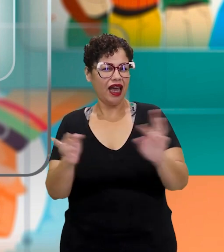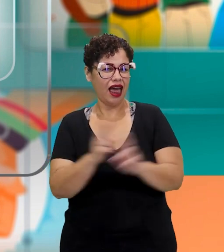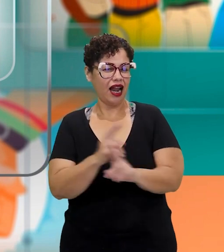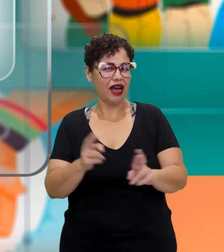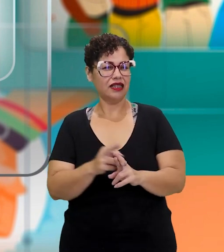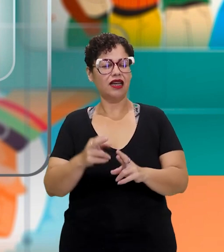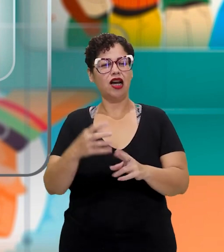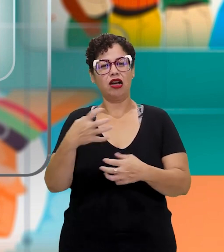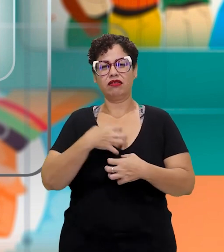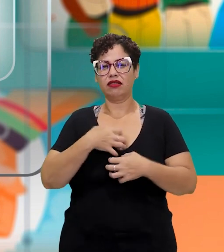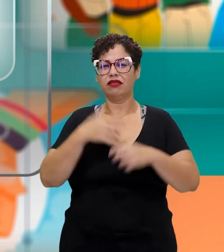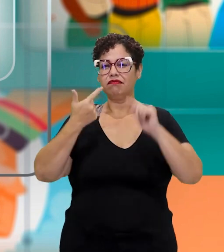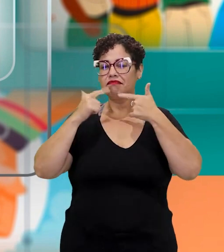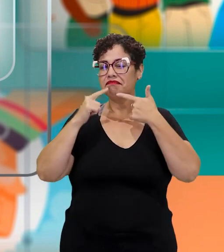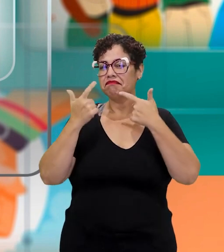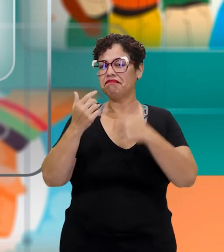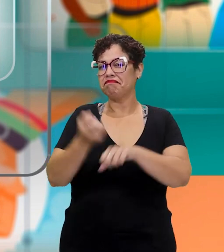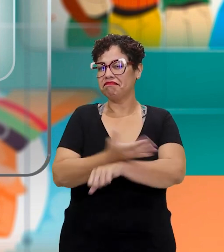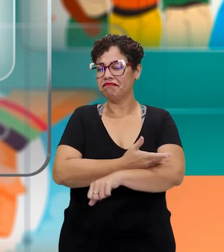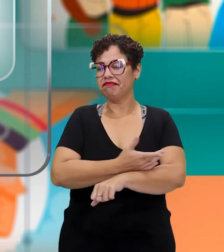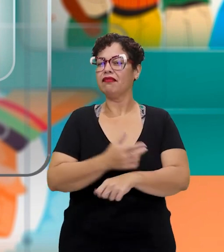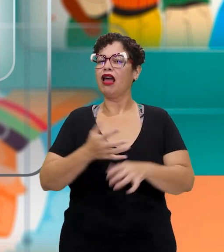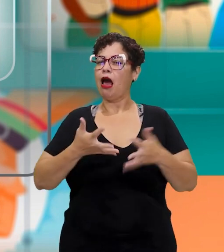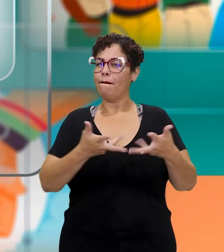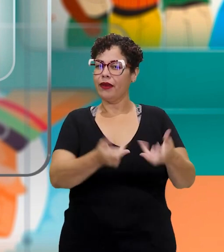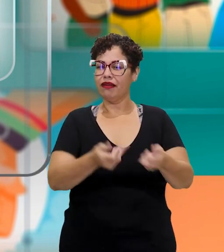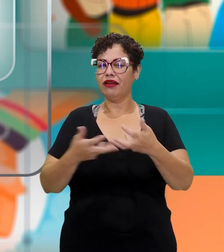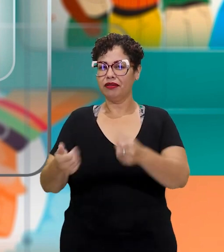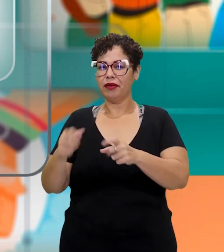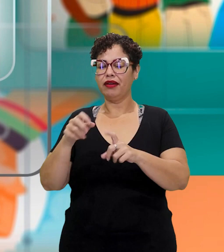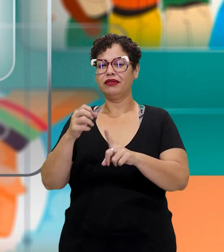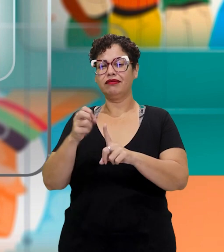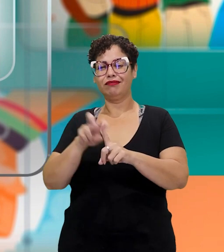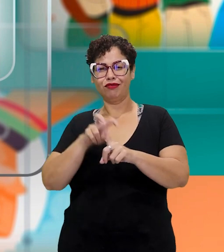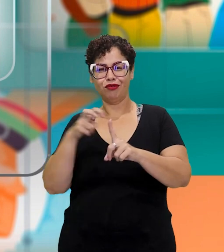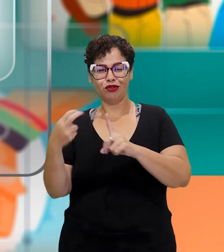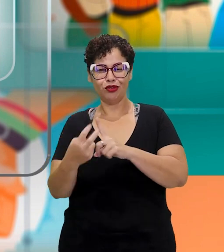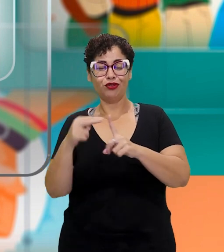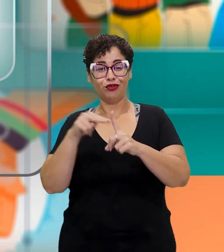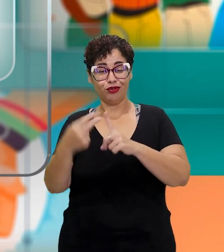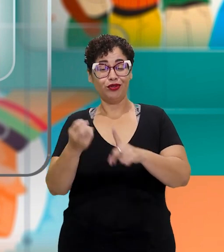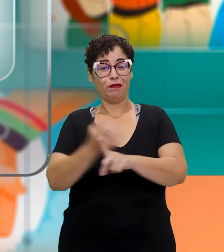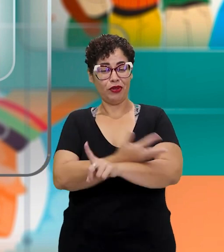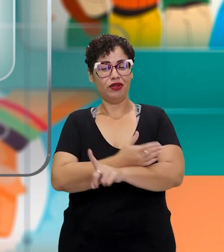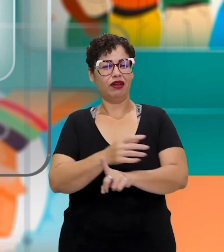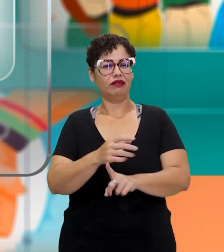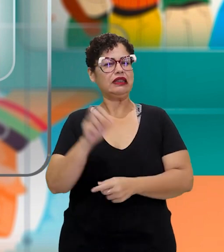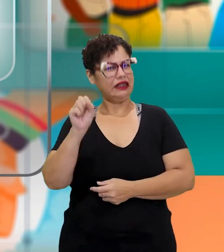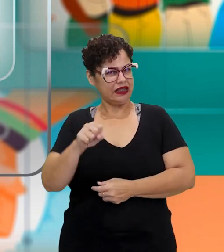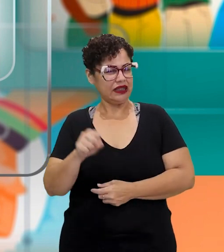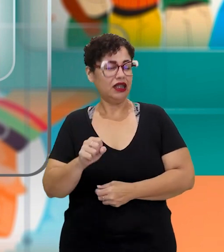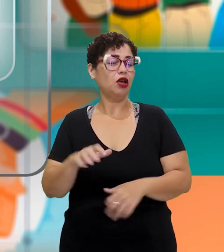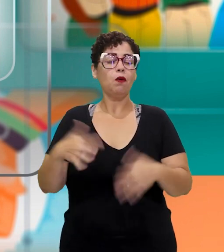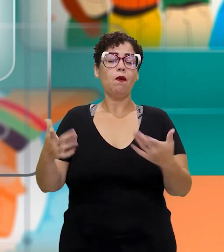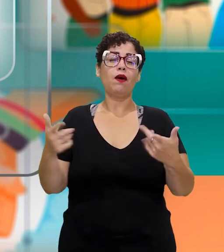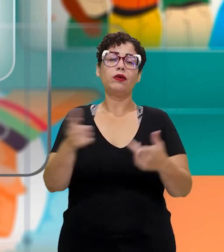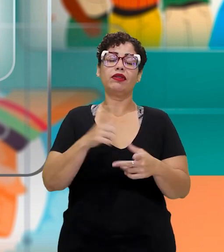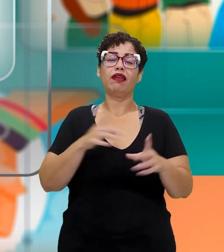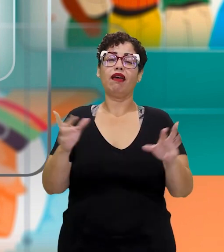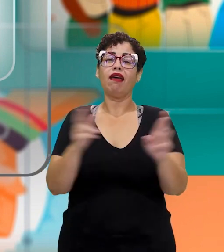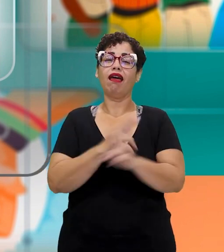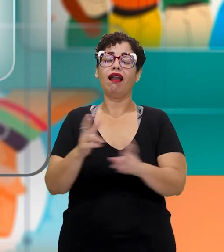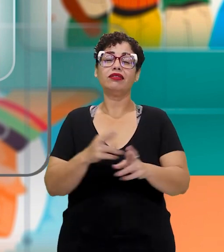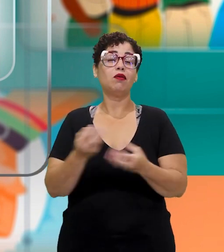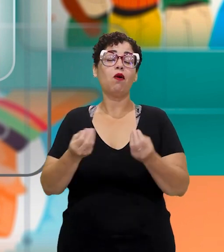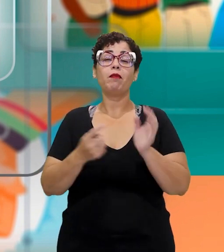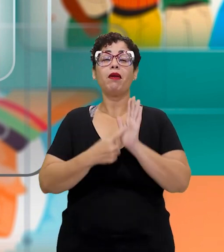correlações entre os temperamentos predominantes e certas habilidades socioemocionais? Se sim, quais são essas correlações